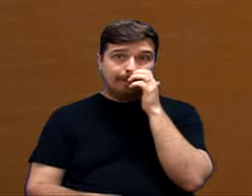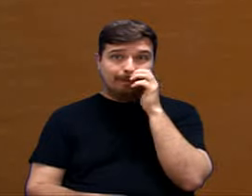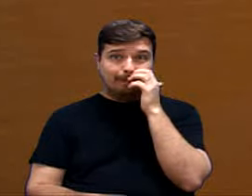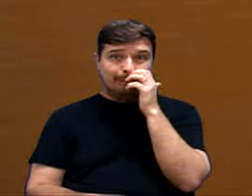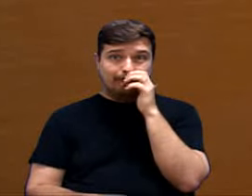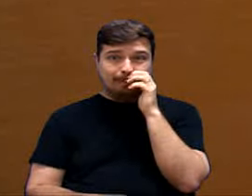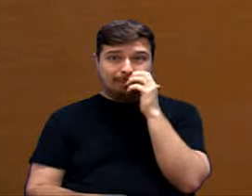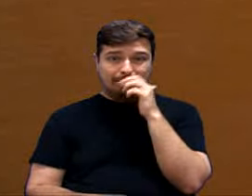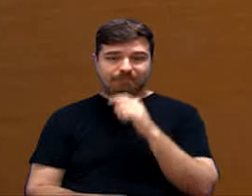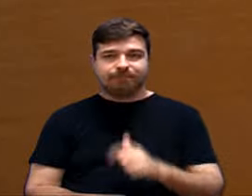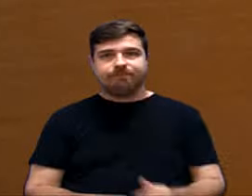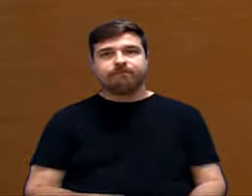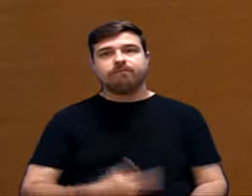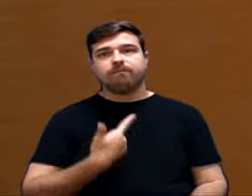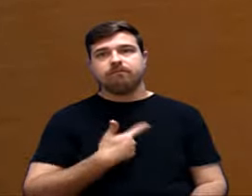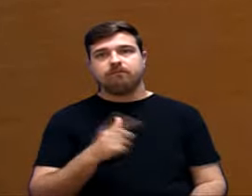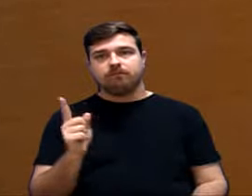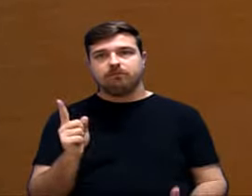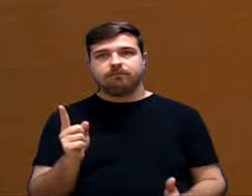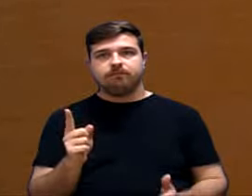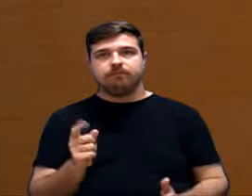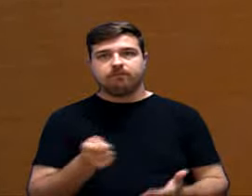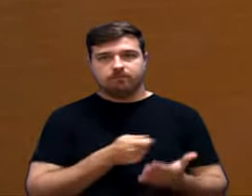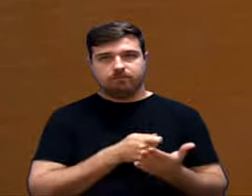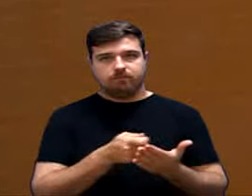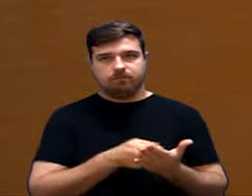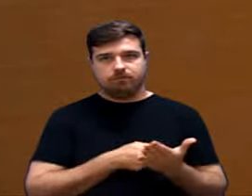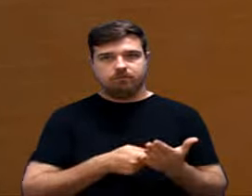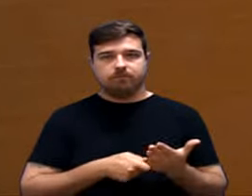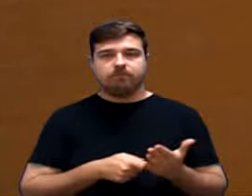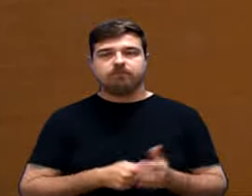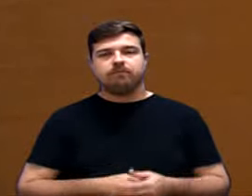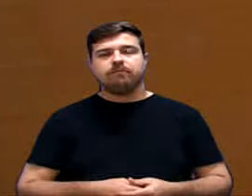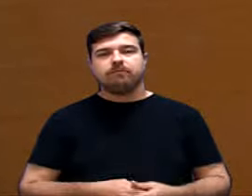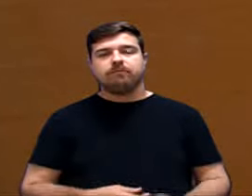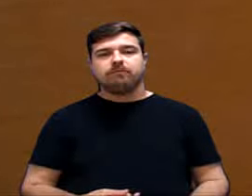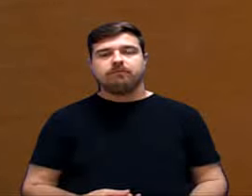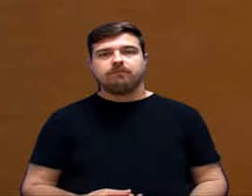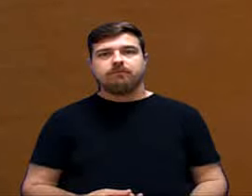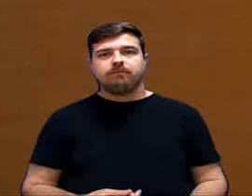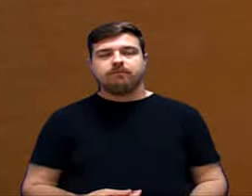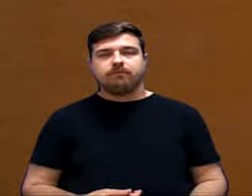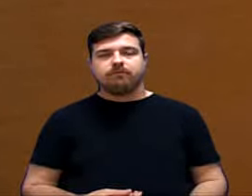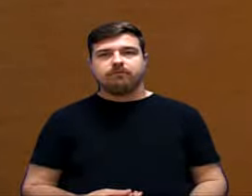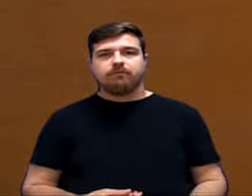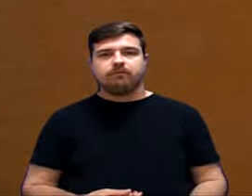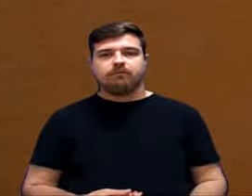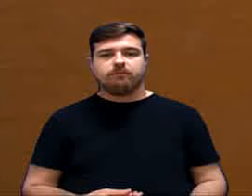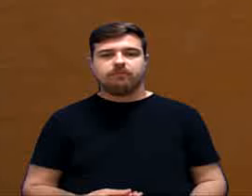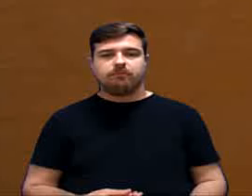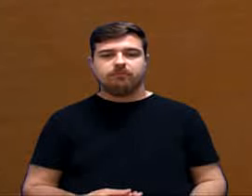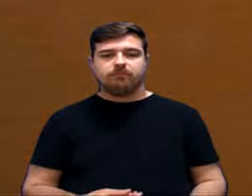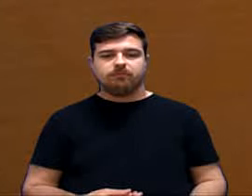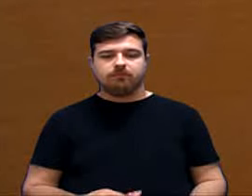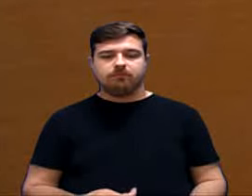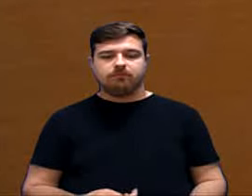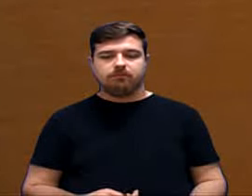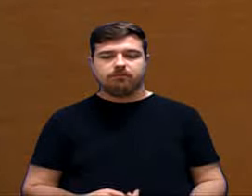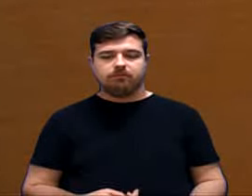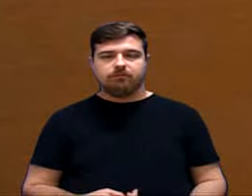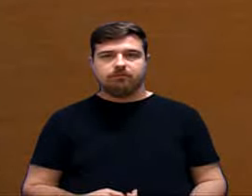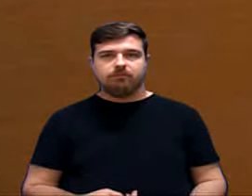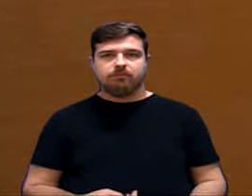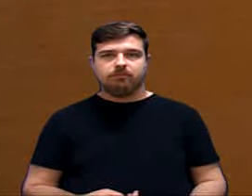mapas próximo inscrito o mais restritivo né com certeza por favor não não tem R por enquanto por